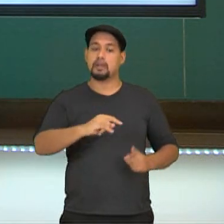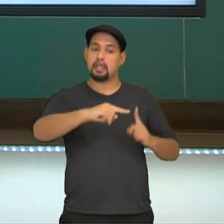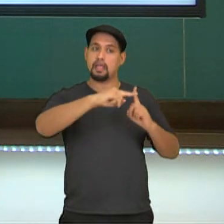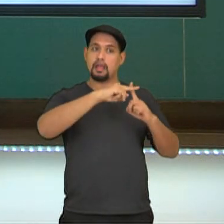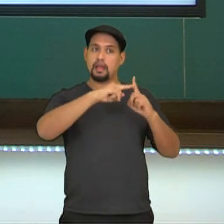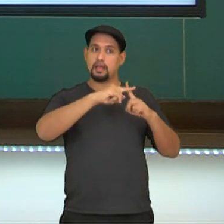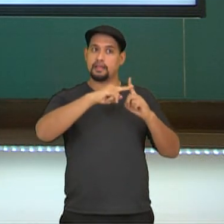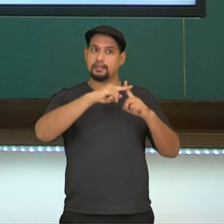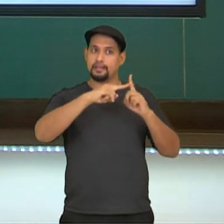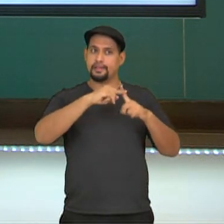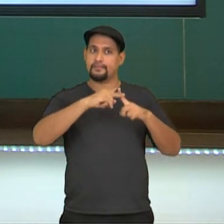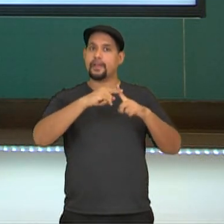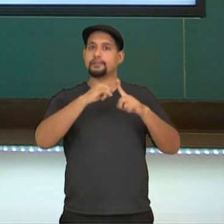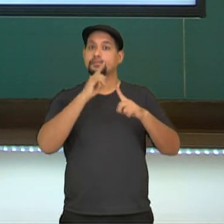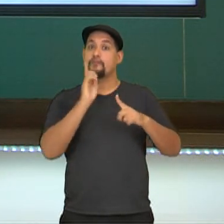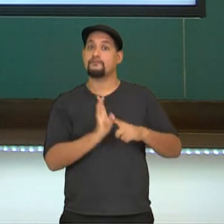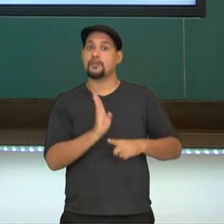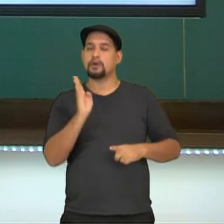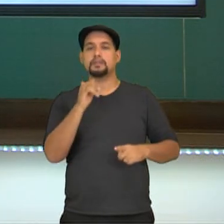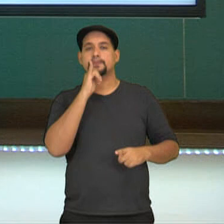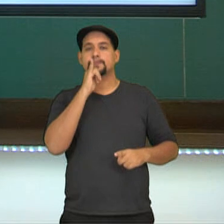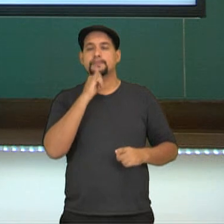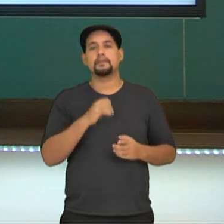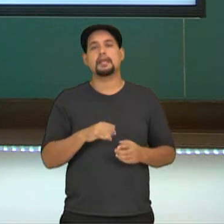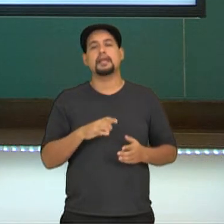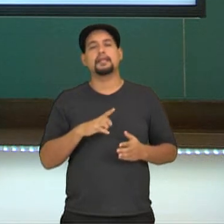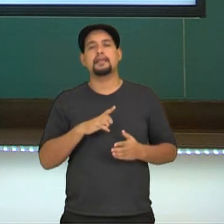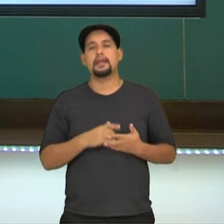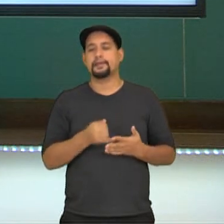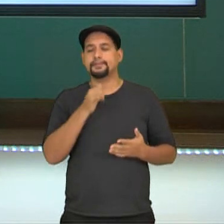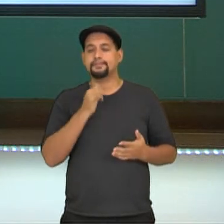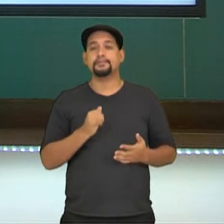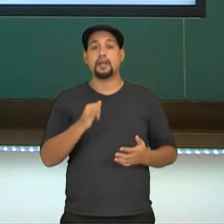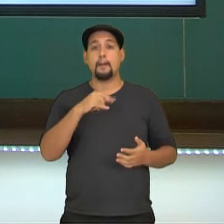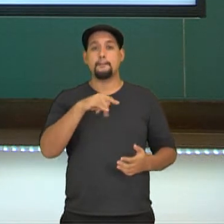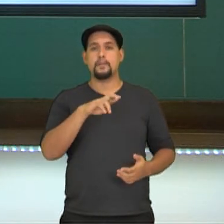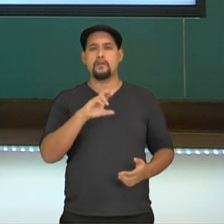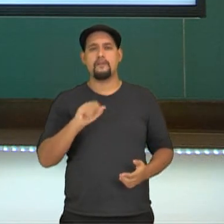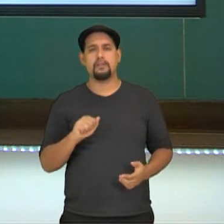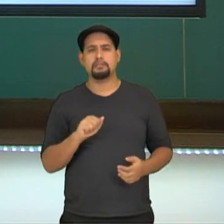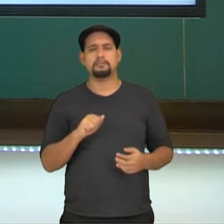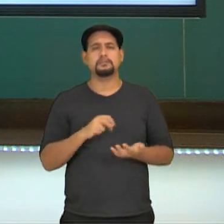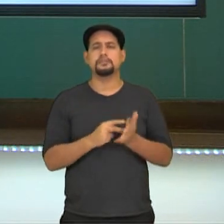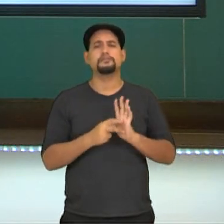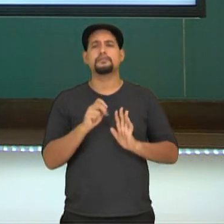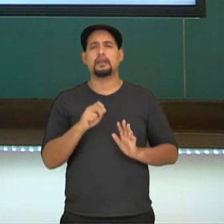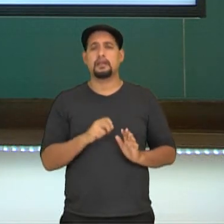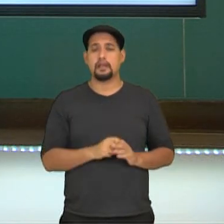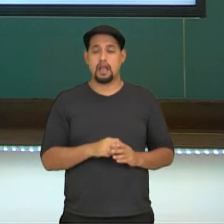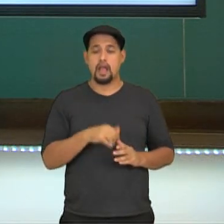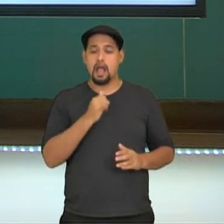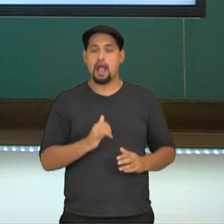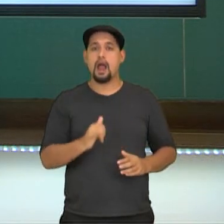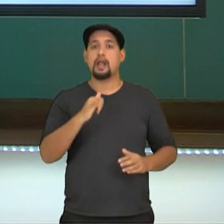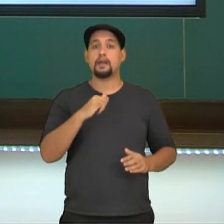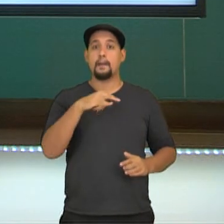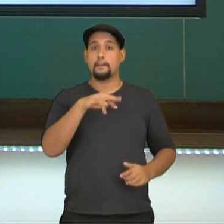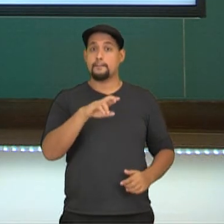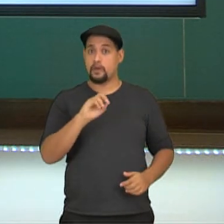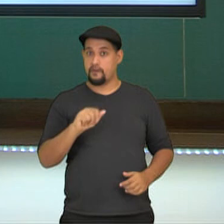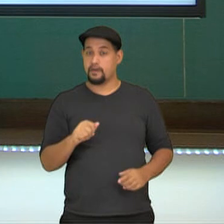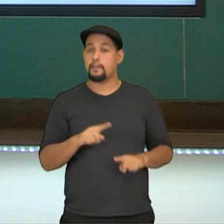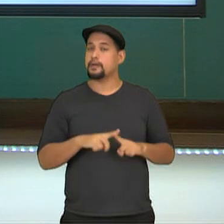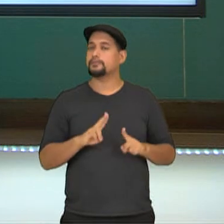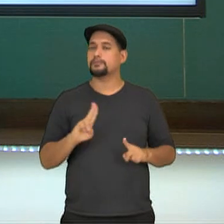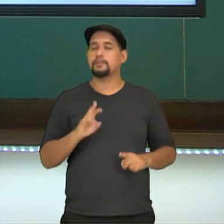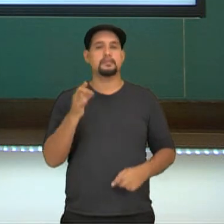fora. E se eu tiver uma carga de prova, uma carga sensora, a gente fala carga de prova, mas o termo melhor,